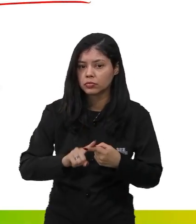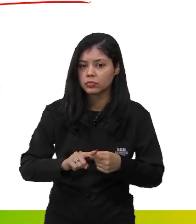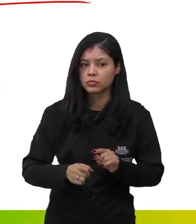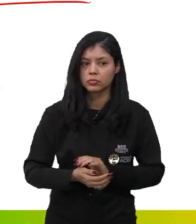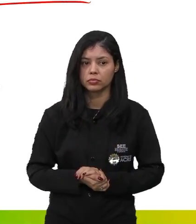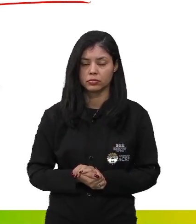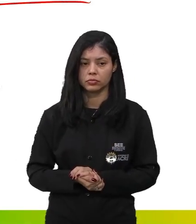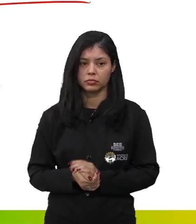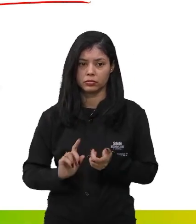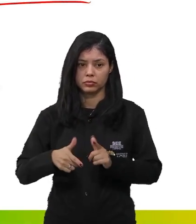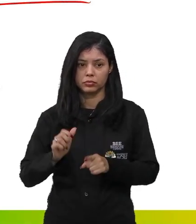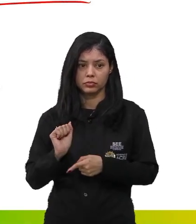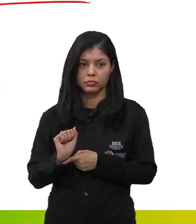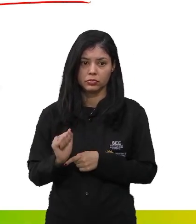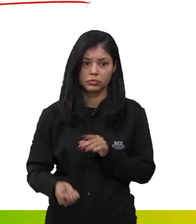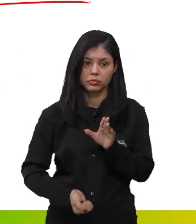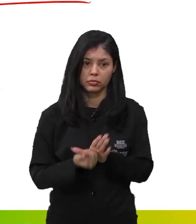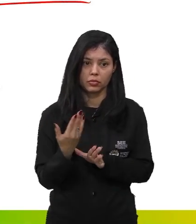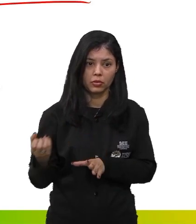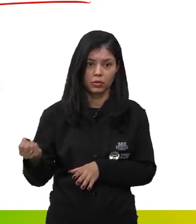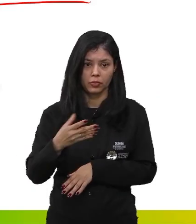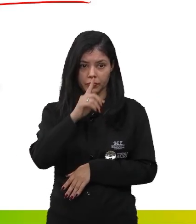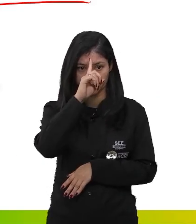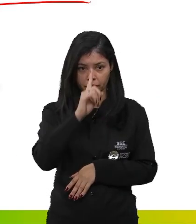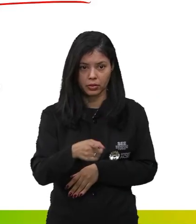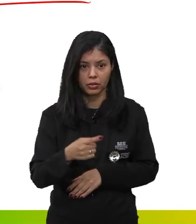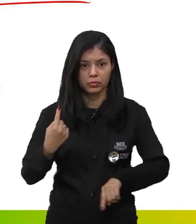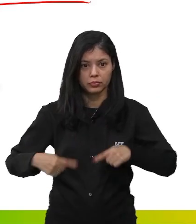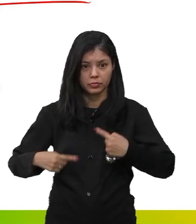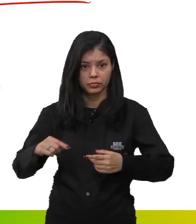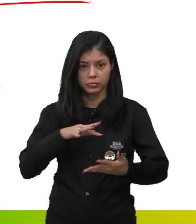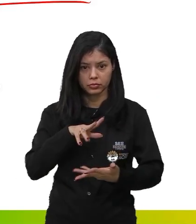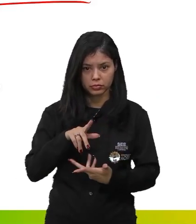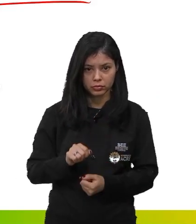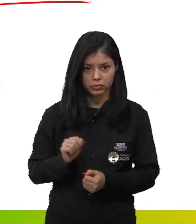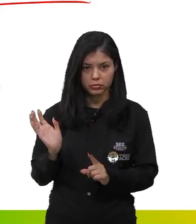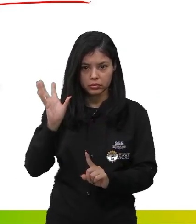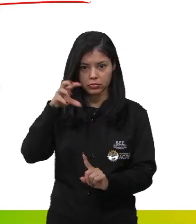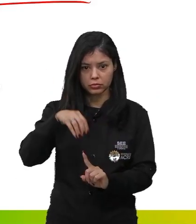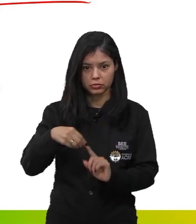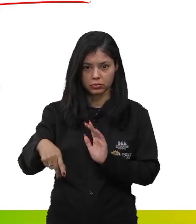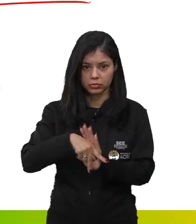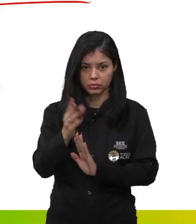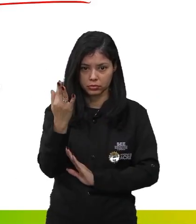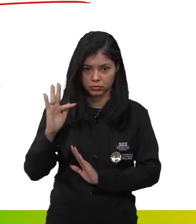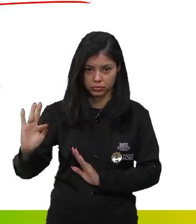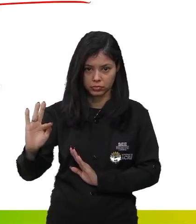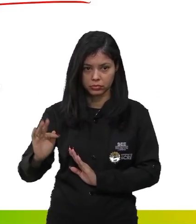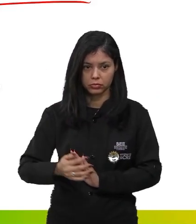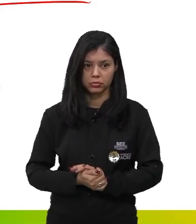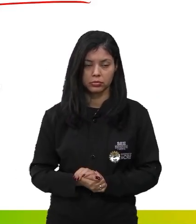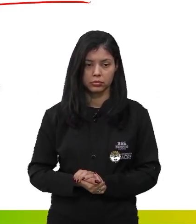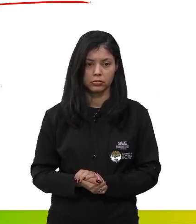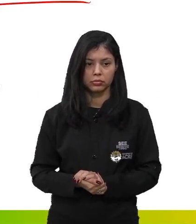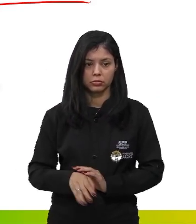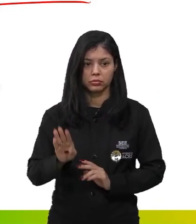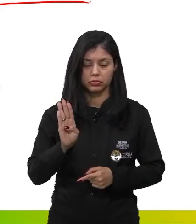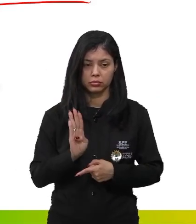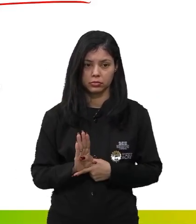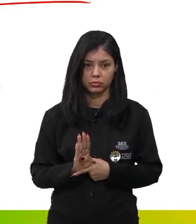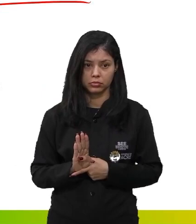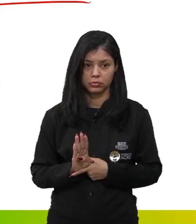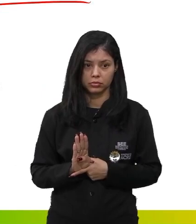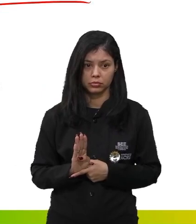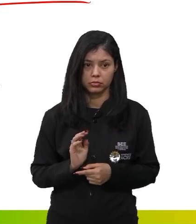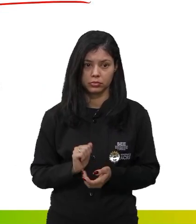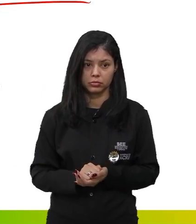porque, alternativa A, criou uma nova ordem política mundial centrada na França.